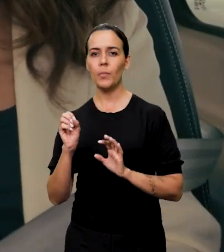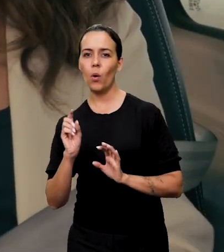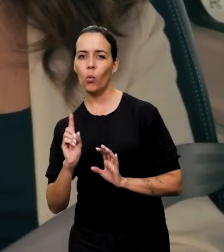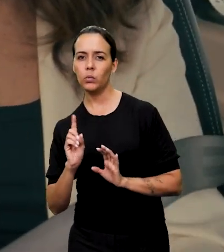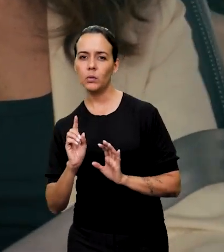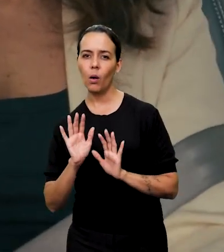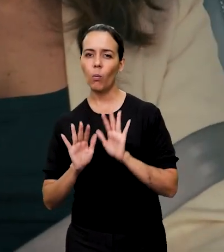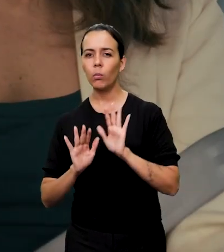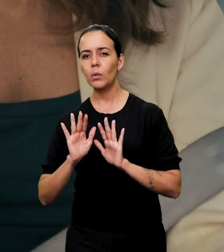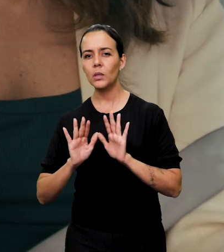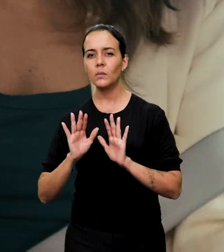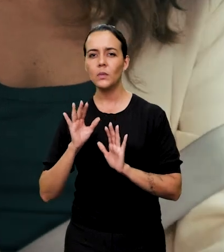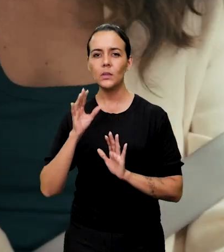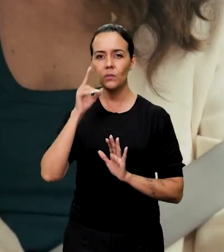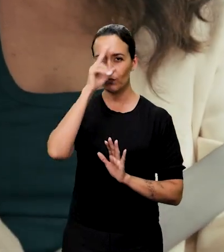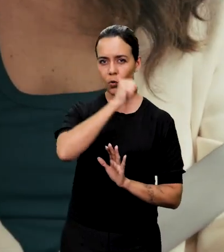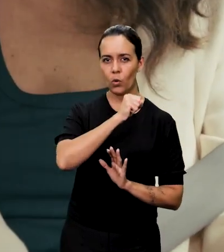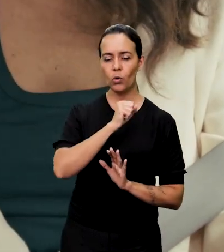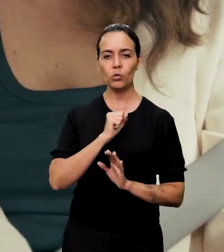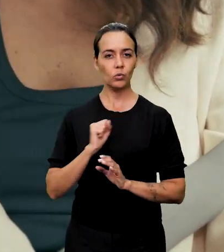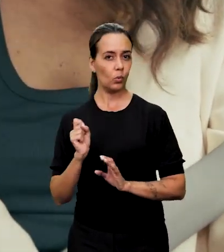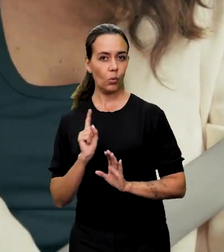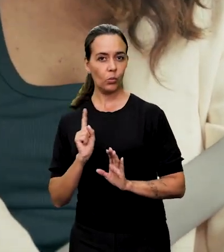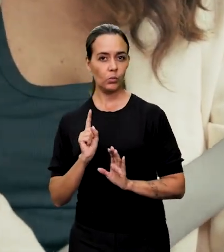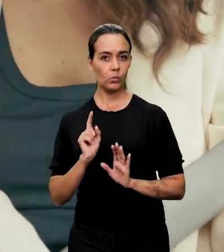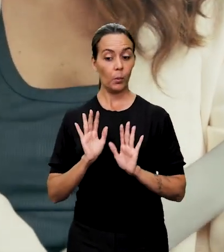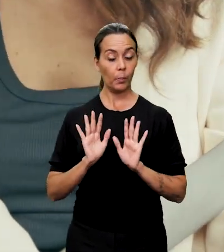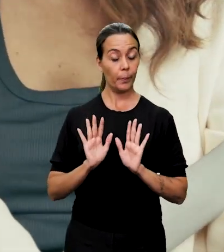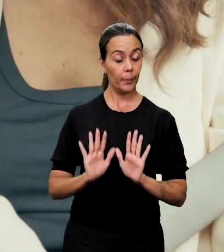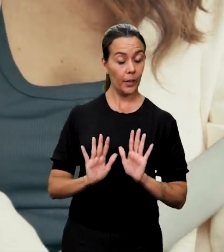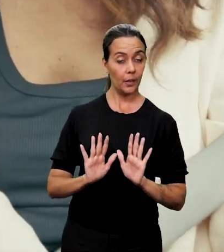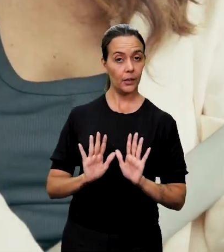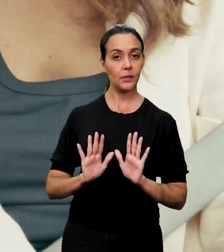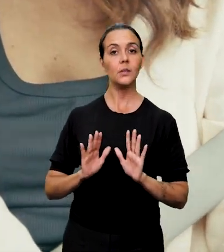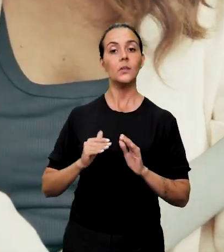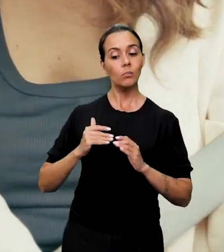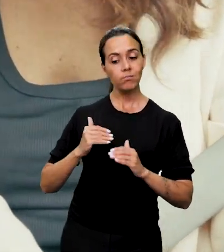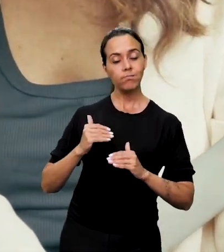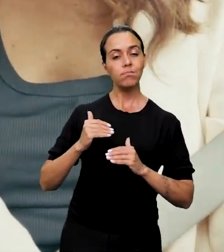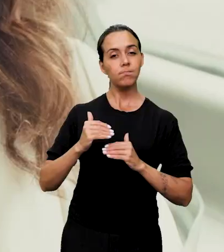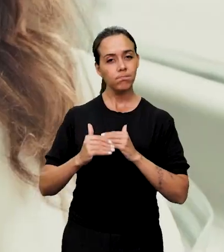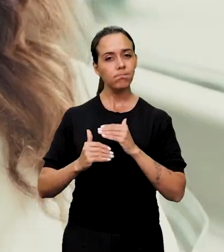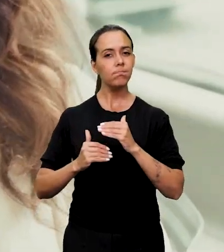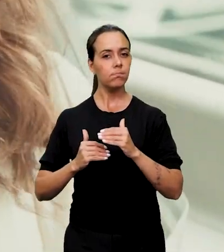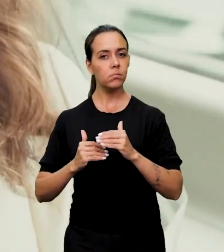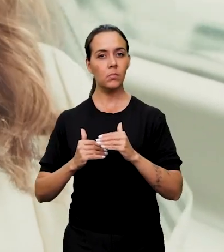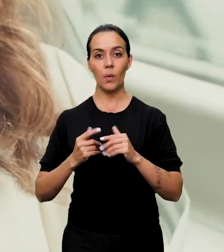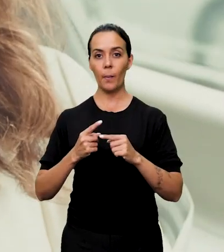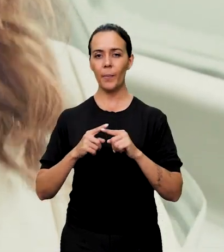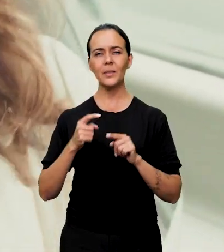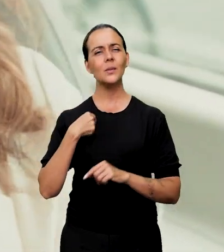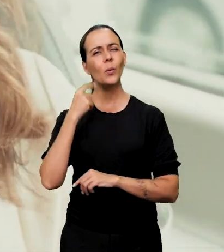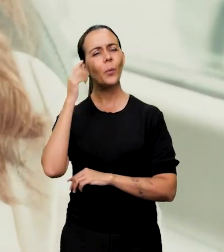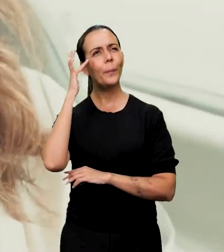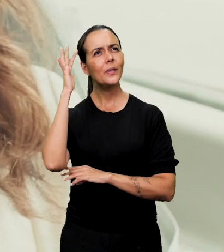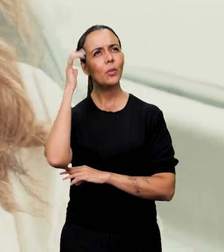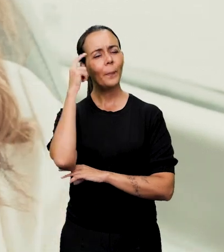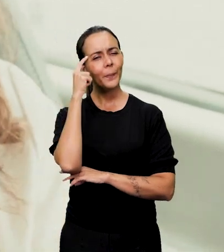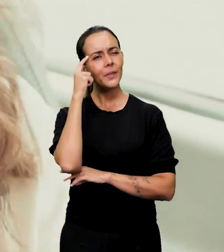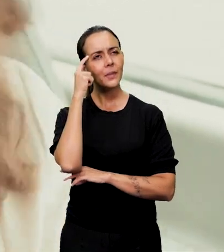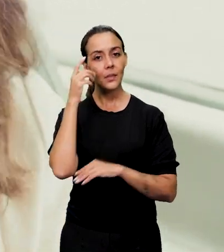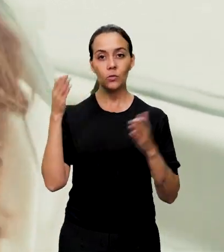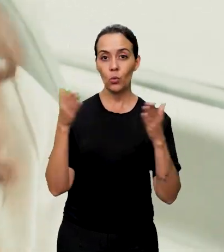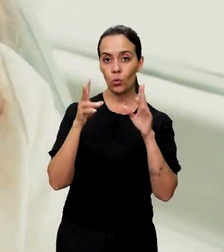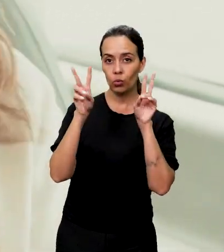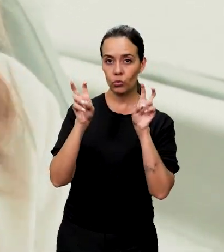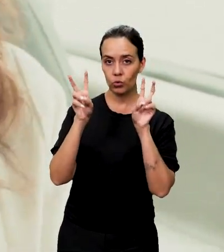curvinha aí que eu suponho que daqui a pouco a gente chega de outra maneira no polo oposto. Van em Agora eu fico movimento. pensando, né, em termos